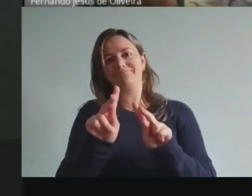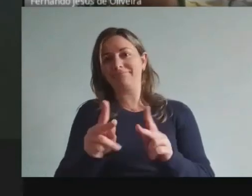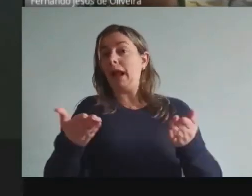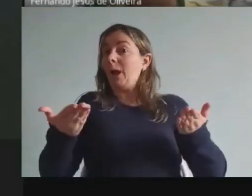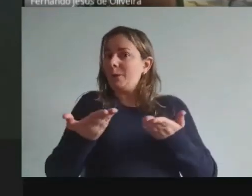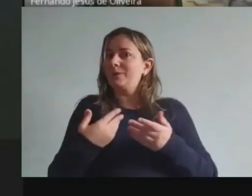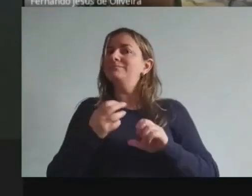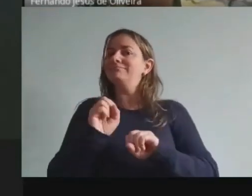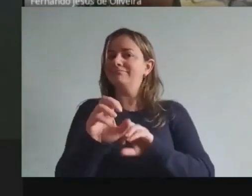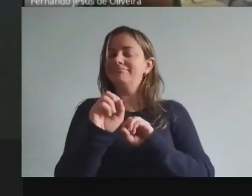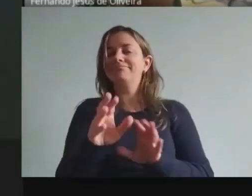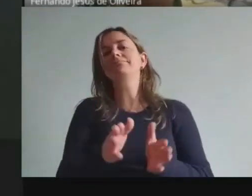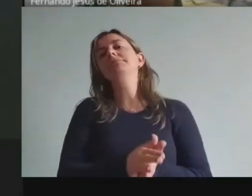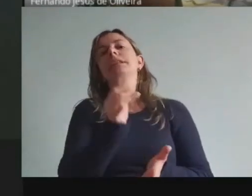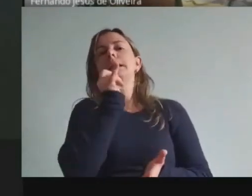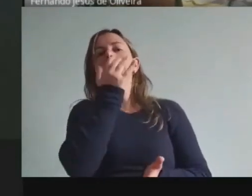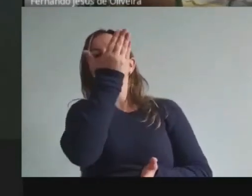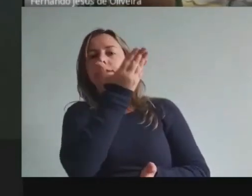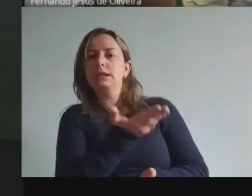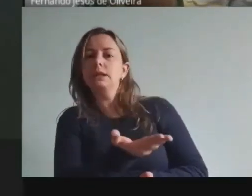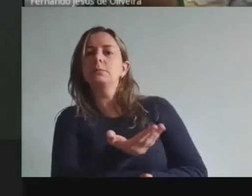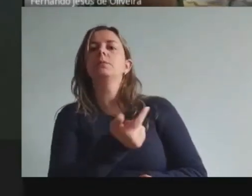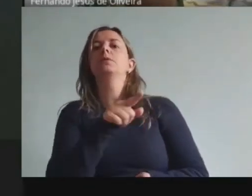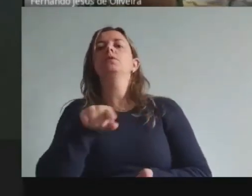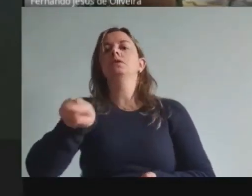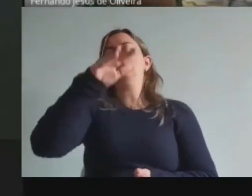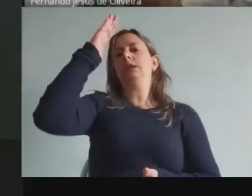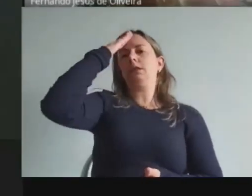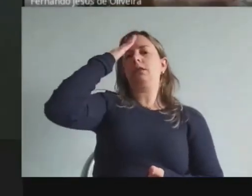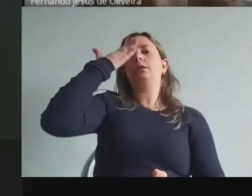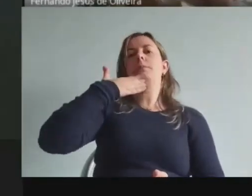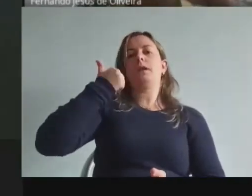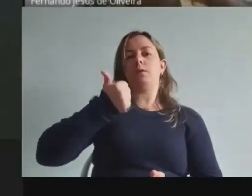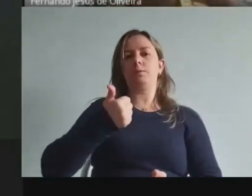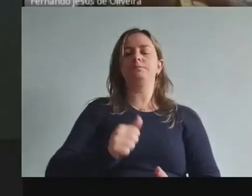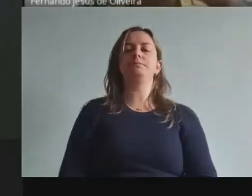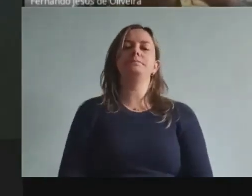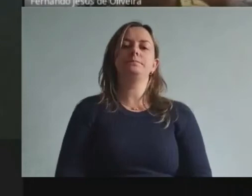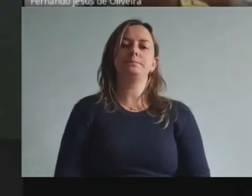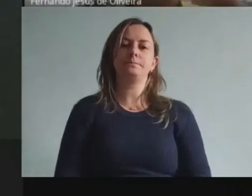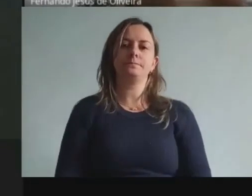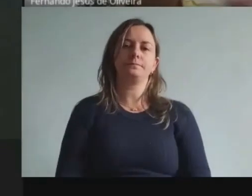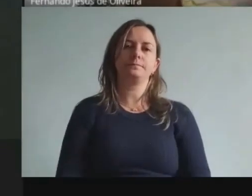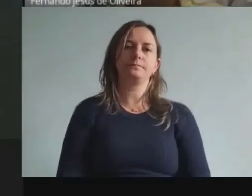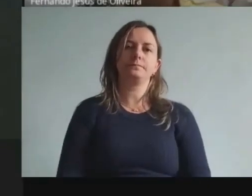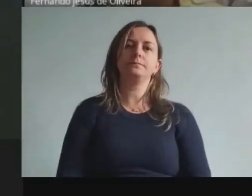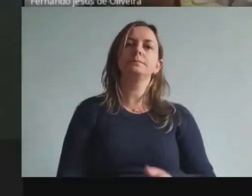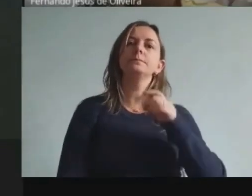Estamos ensinando. Então, vou dar alguns exemplos para vocês entenderem um pouquinho melhor.